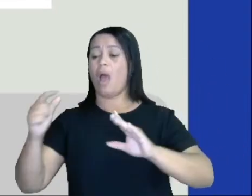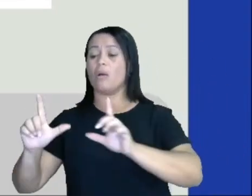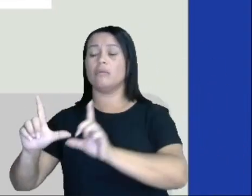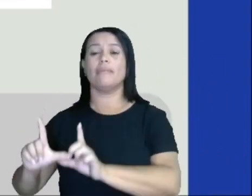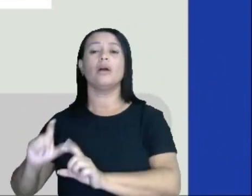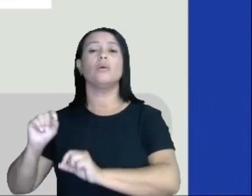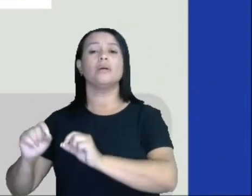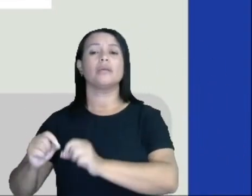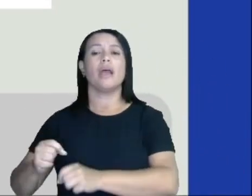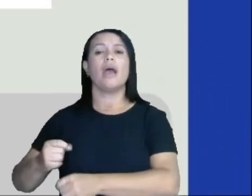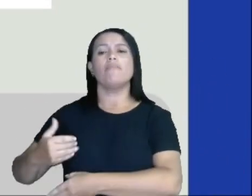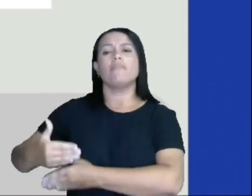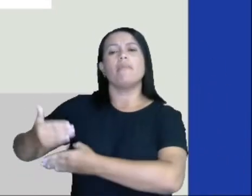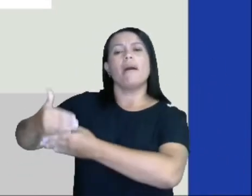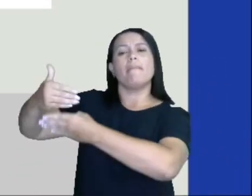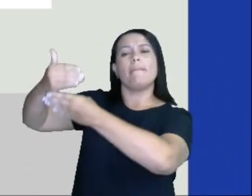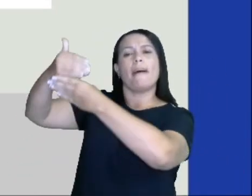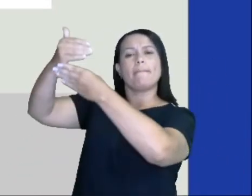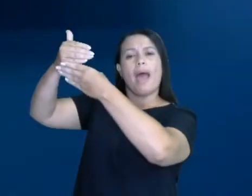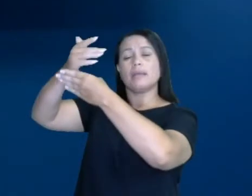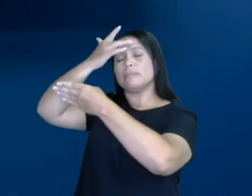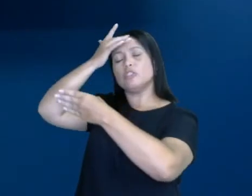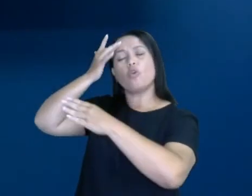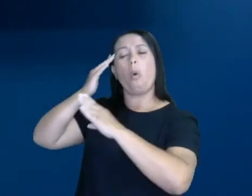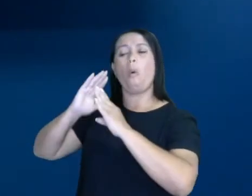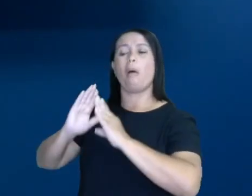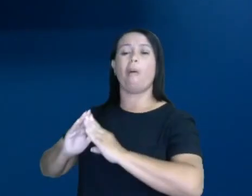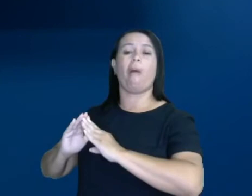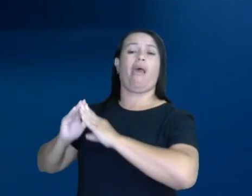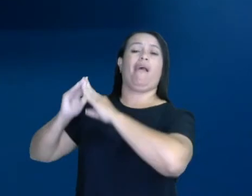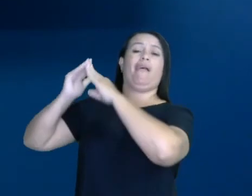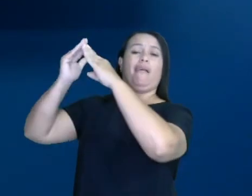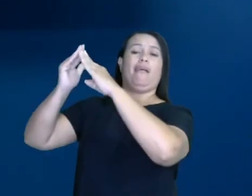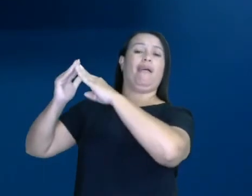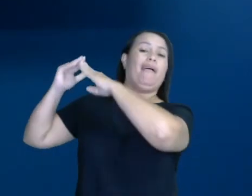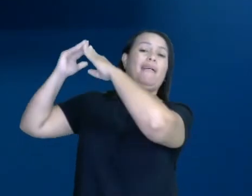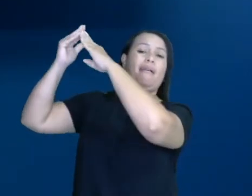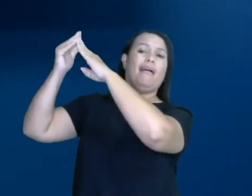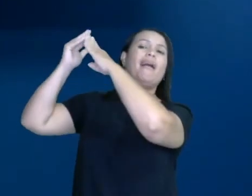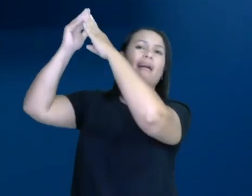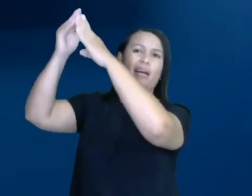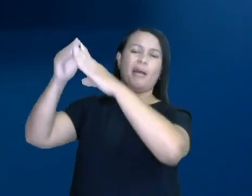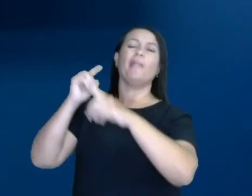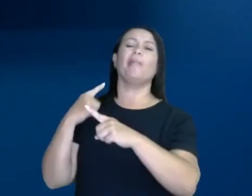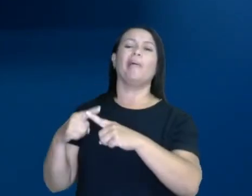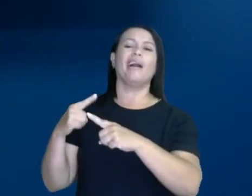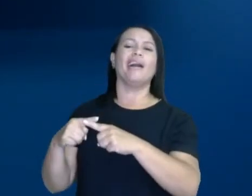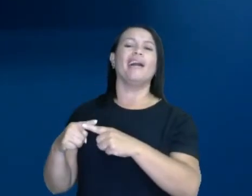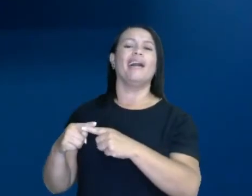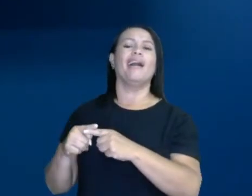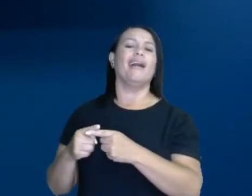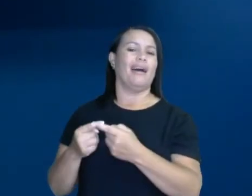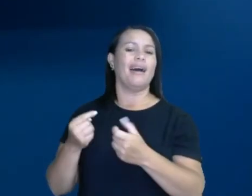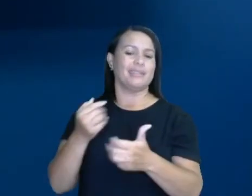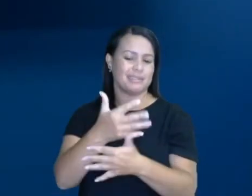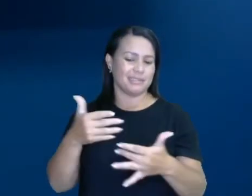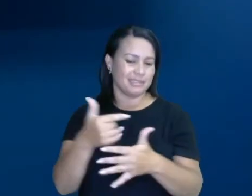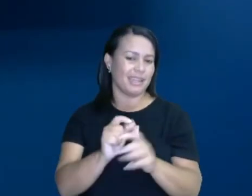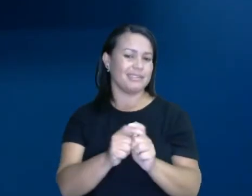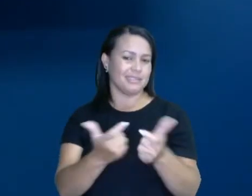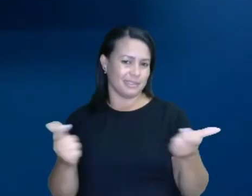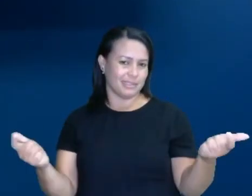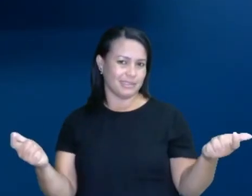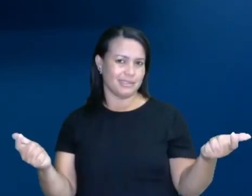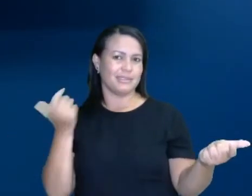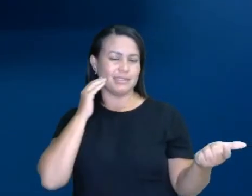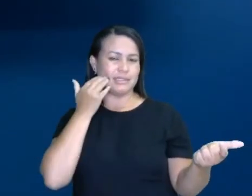pessoas vão meio que morando umas em cima das outras, né? Porque a cidade cresceu e precisa conseguir aí dar moradia para todas